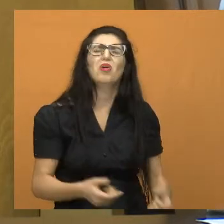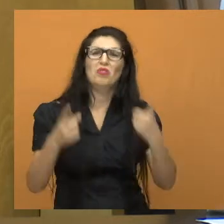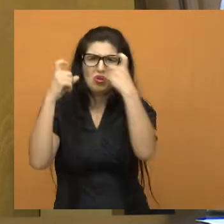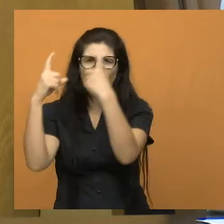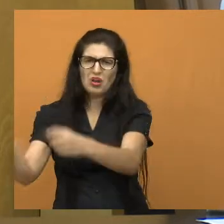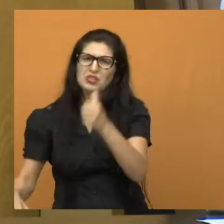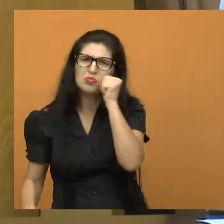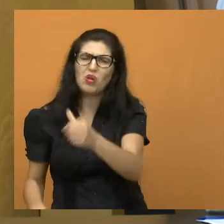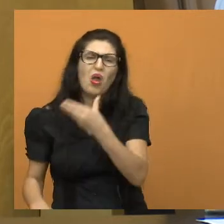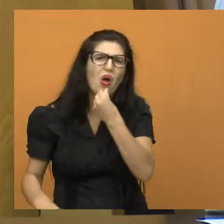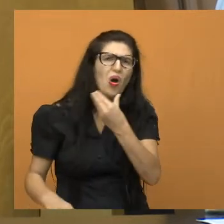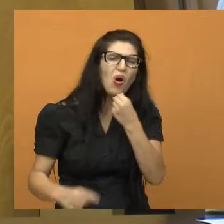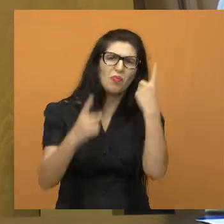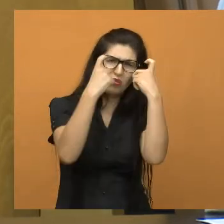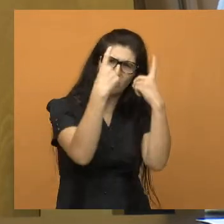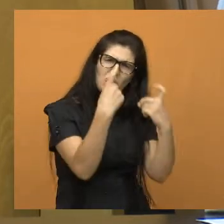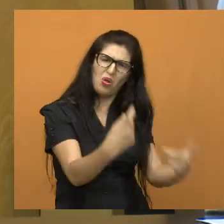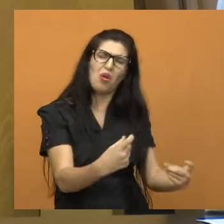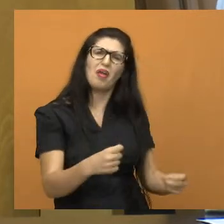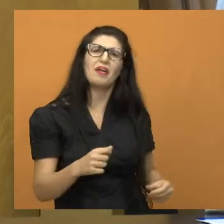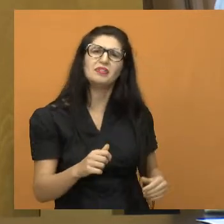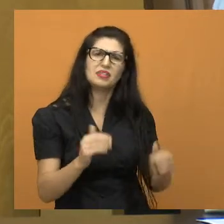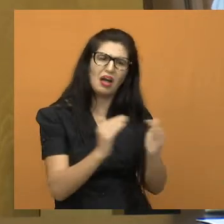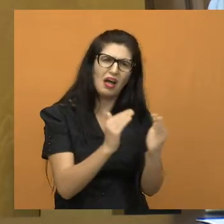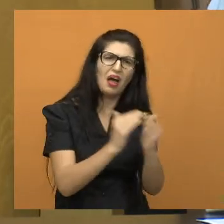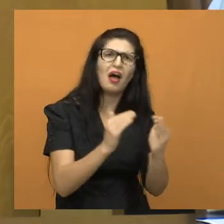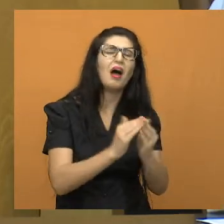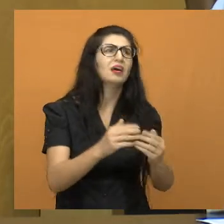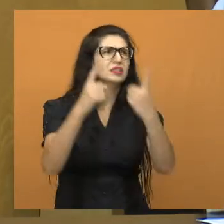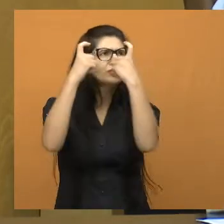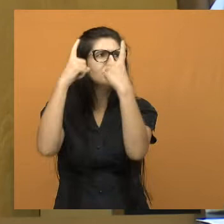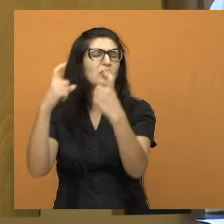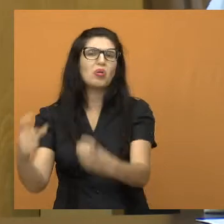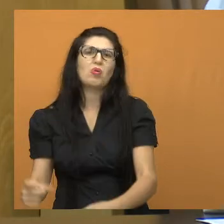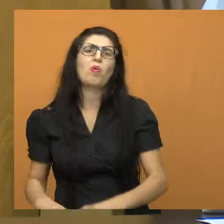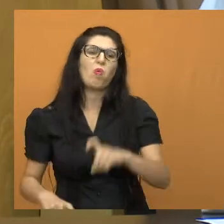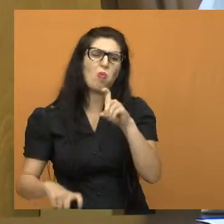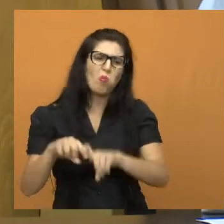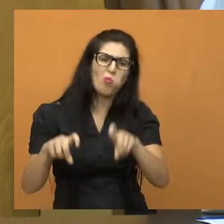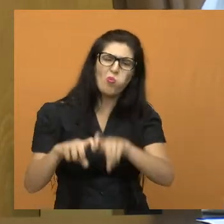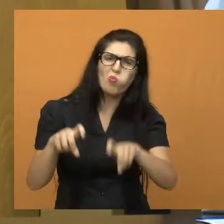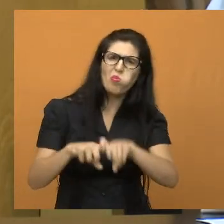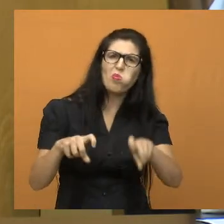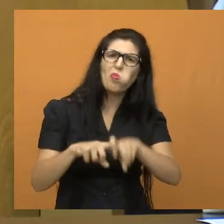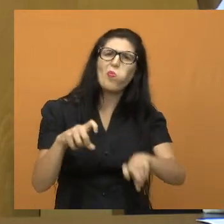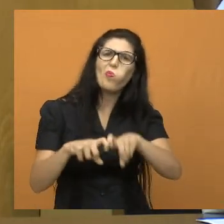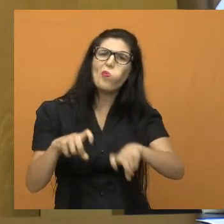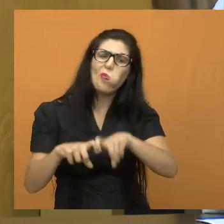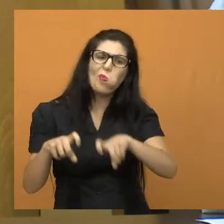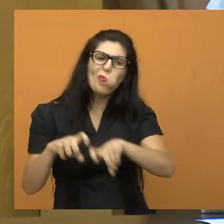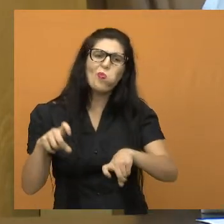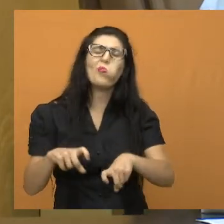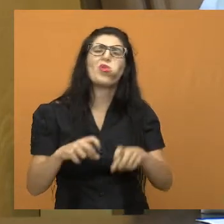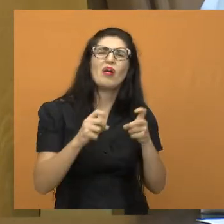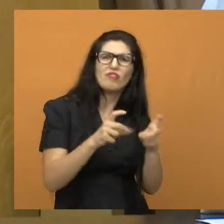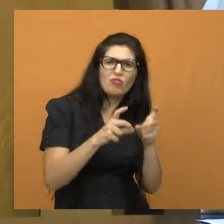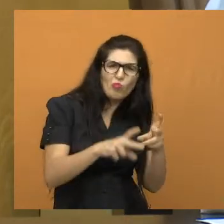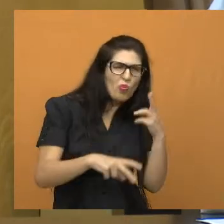homens, contra a violência doméstica, a sexual, exploração de seres humanos, tráfico de ser